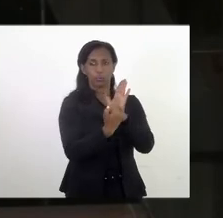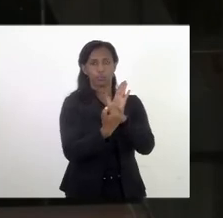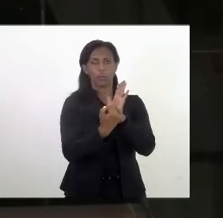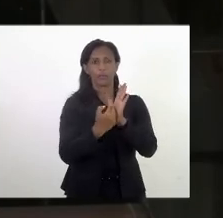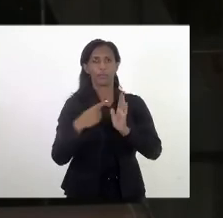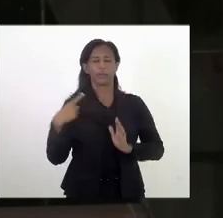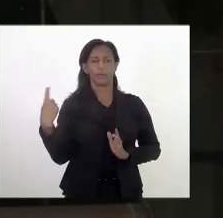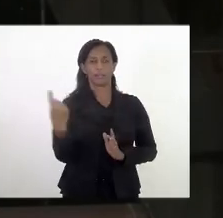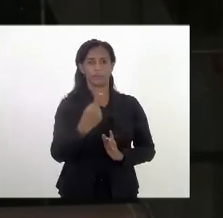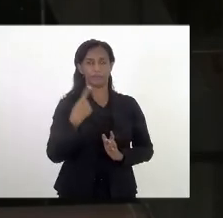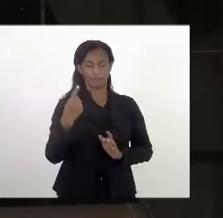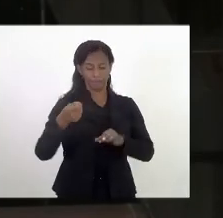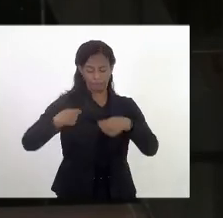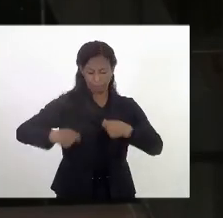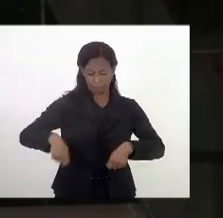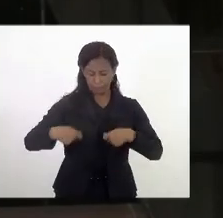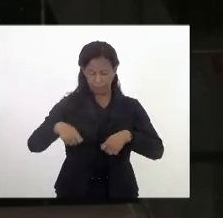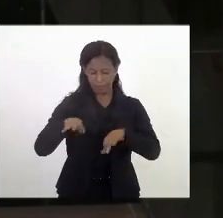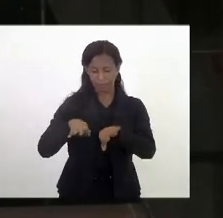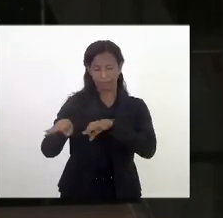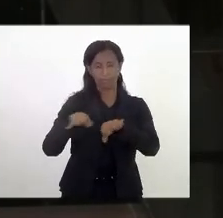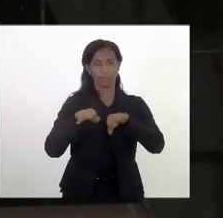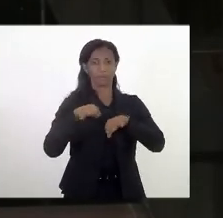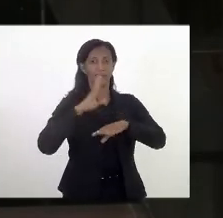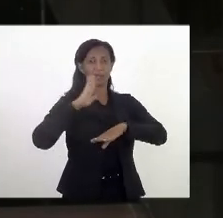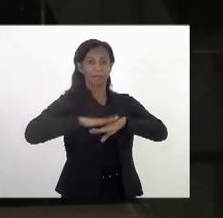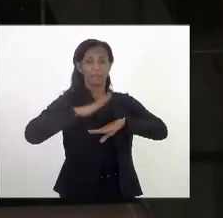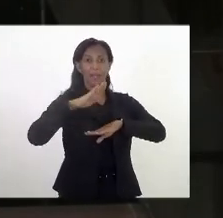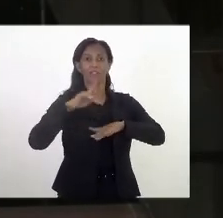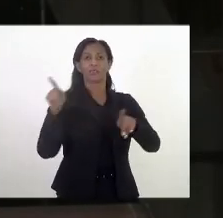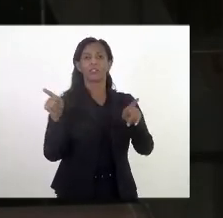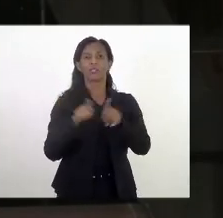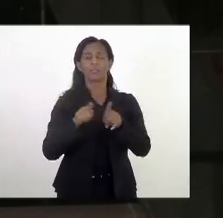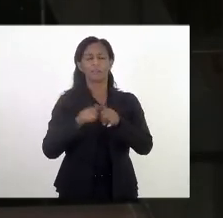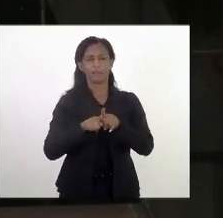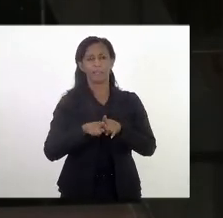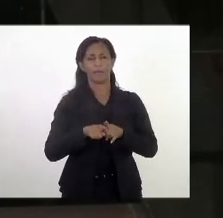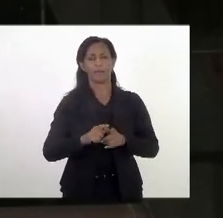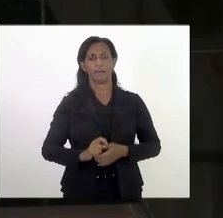gente deseja fazer, e mais do que isso,